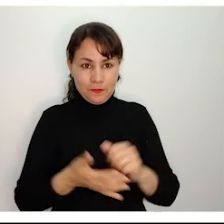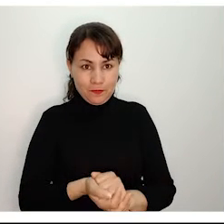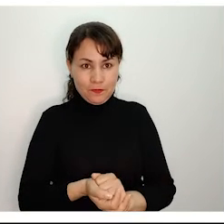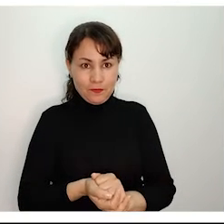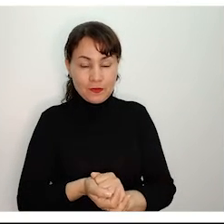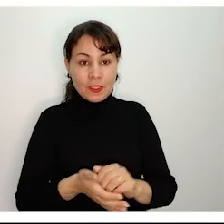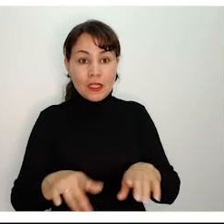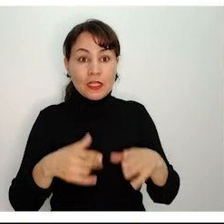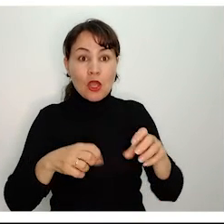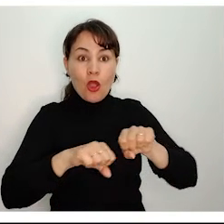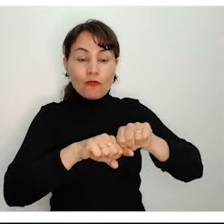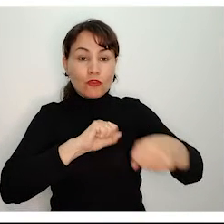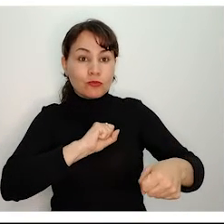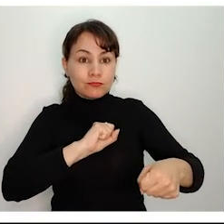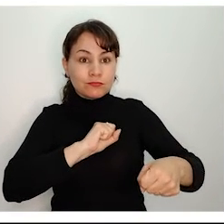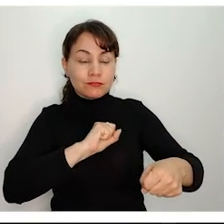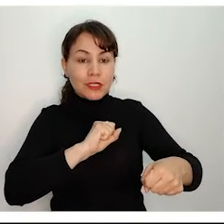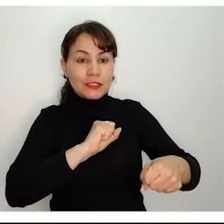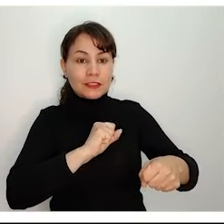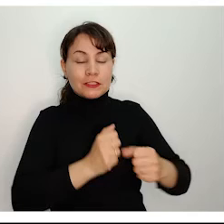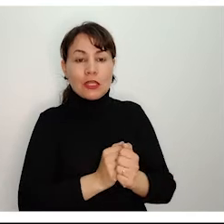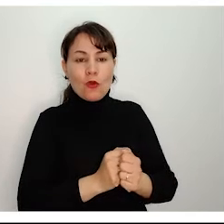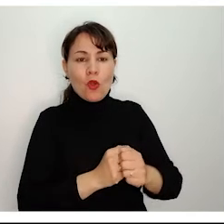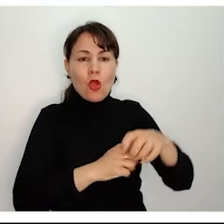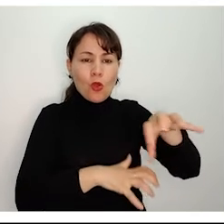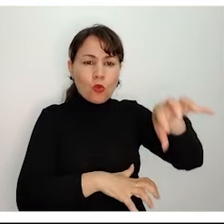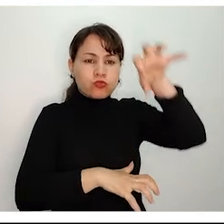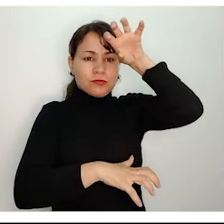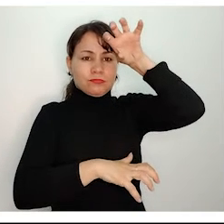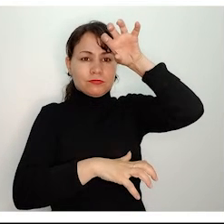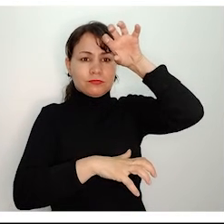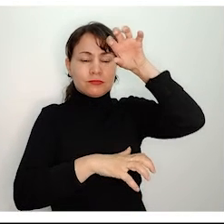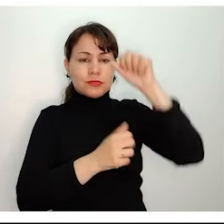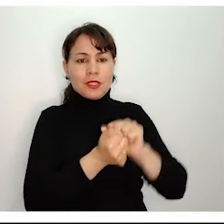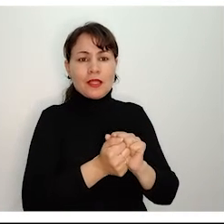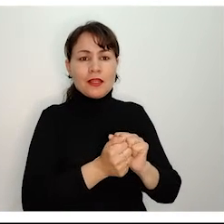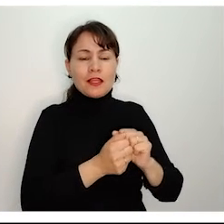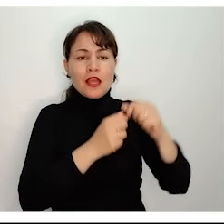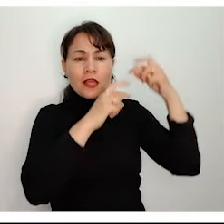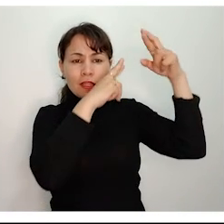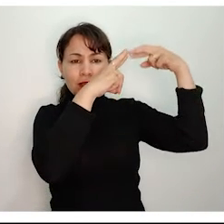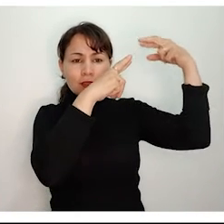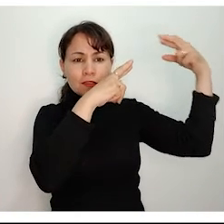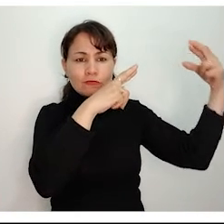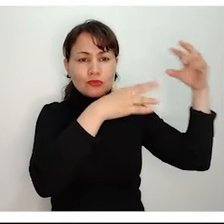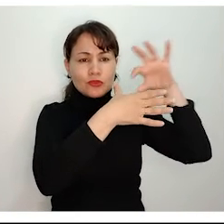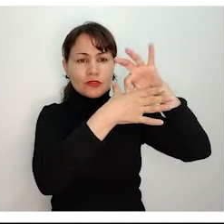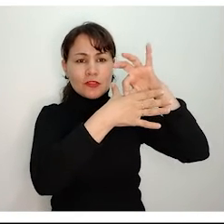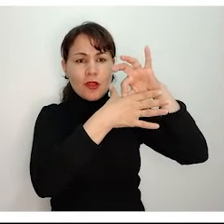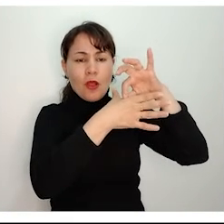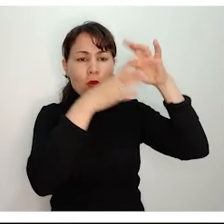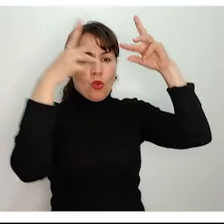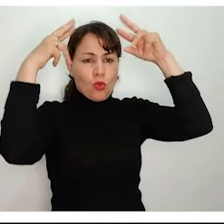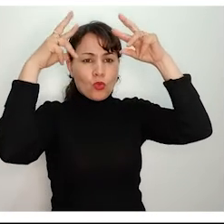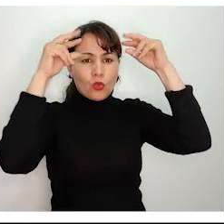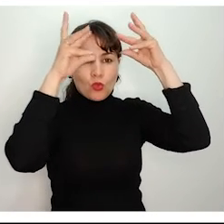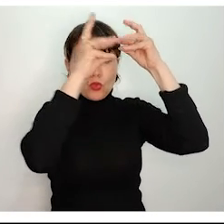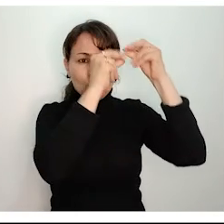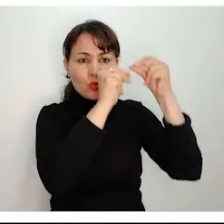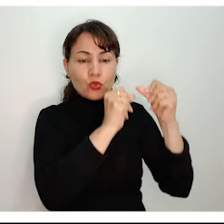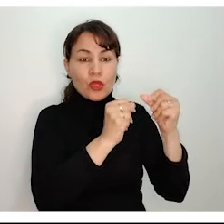Então, a formação e a consolidação dessas ligações entre as células nervosas que nós falamos, que